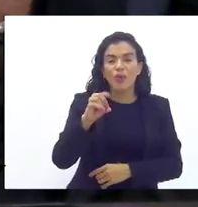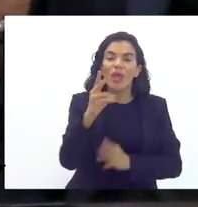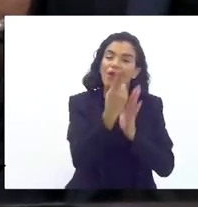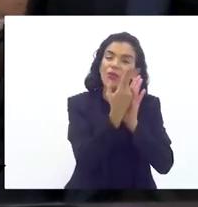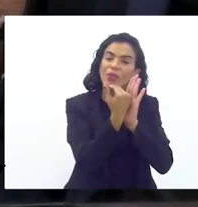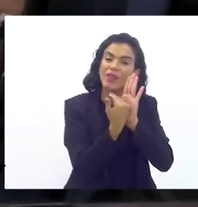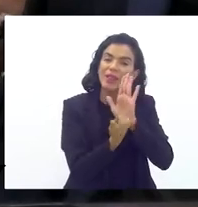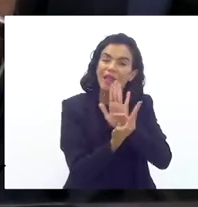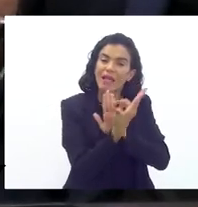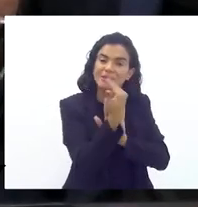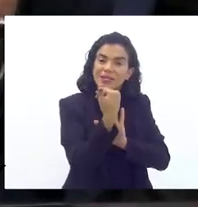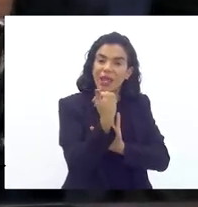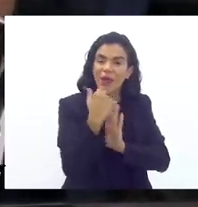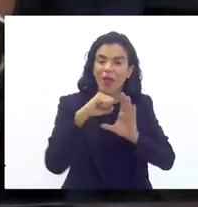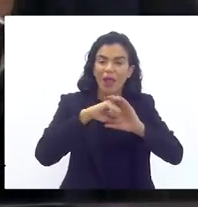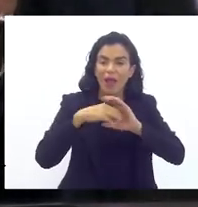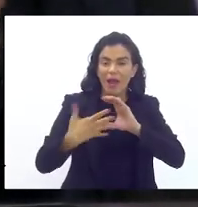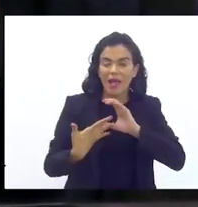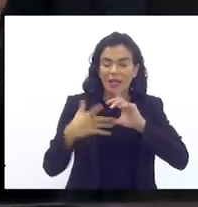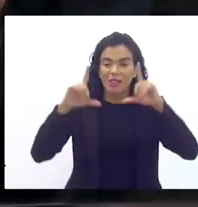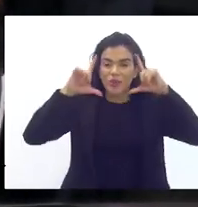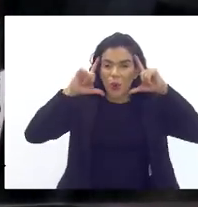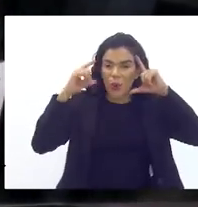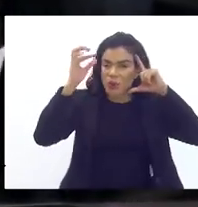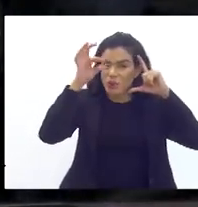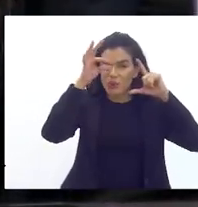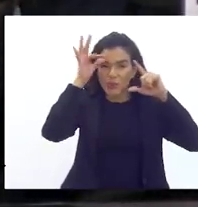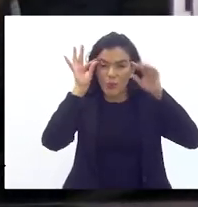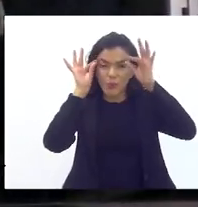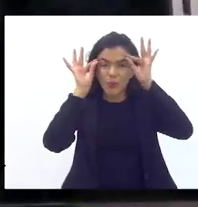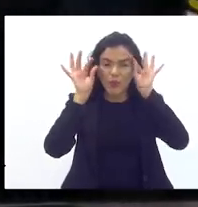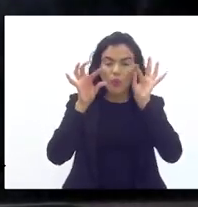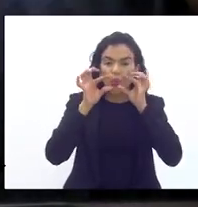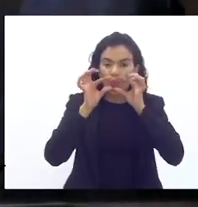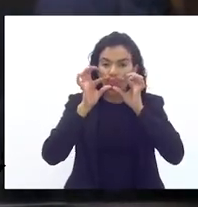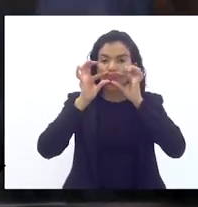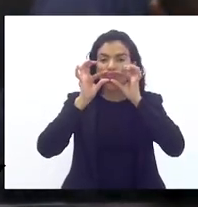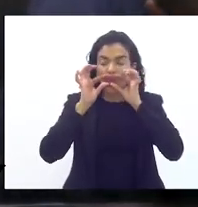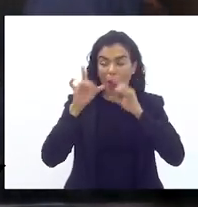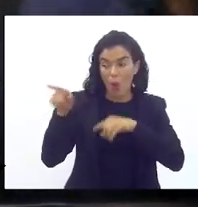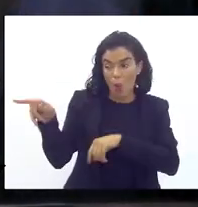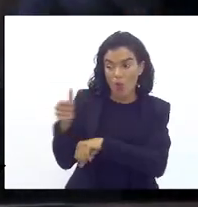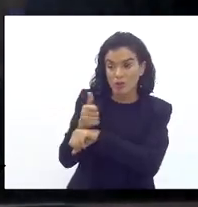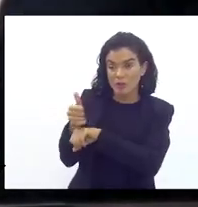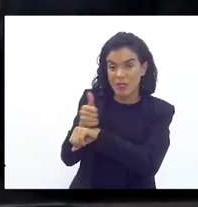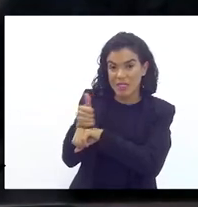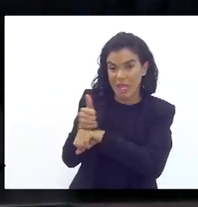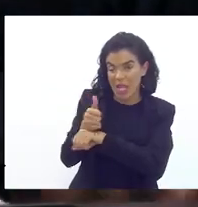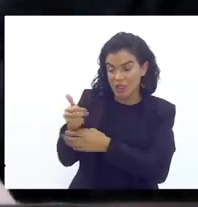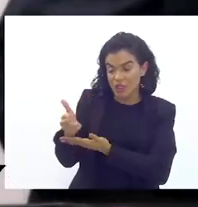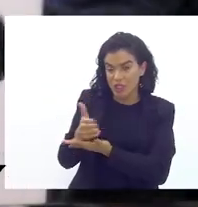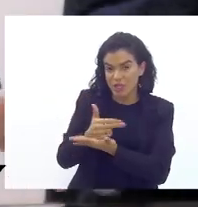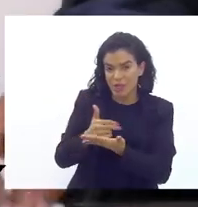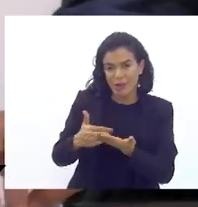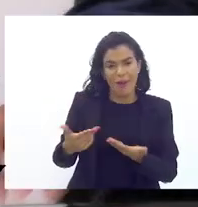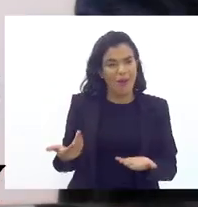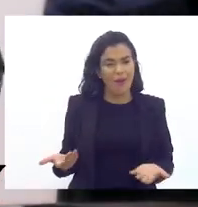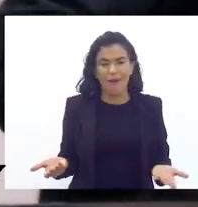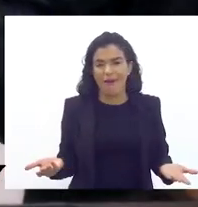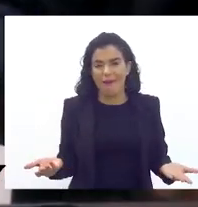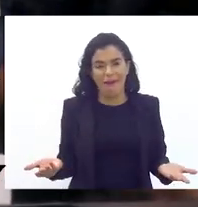que era retratada por um desenho de um especialista aí mesmo